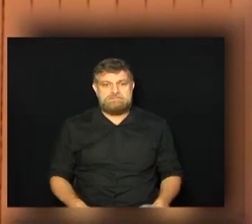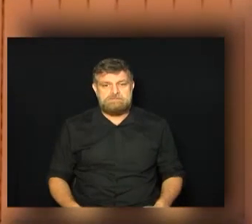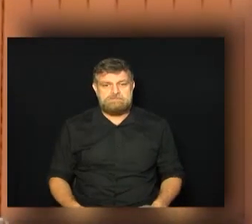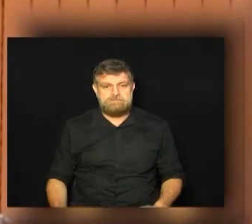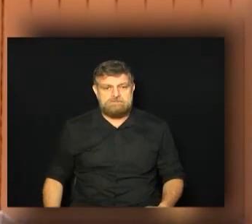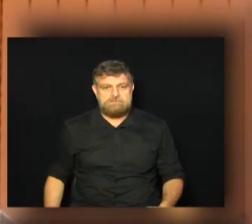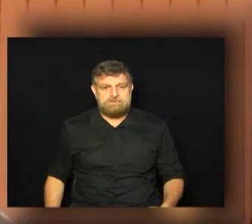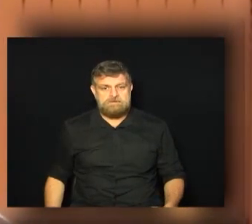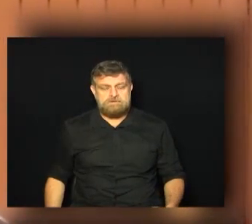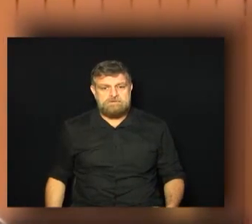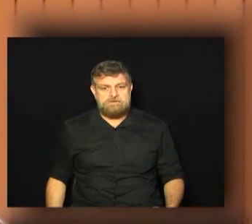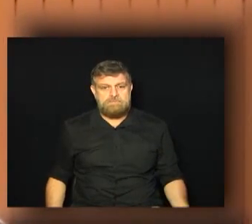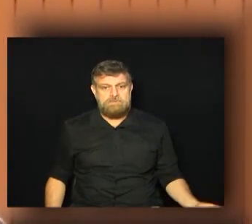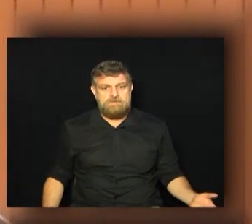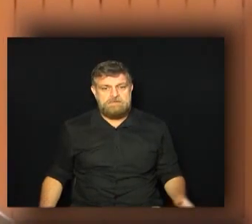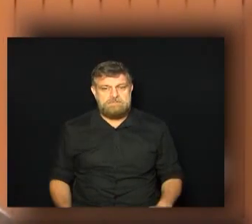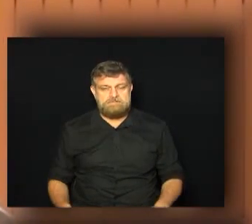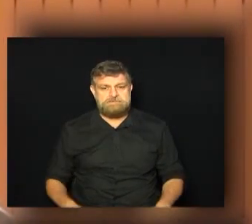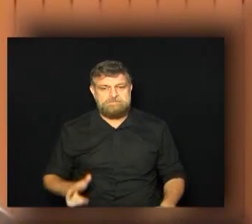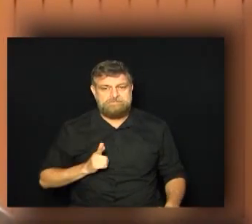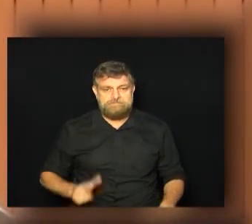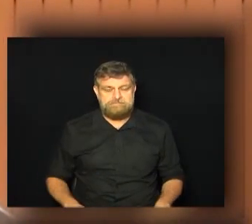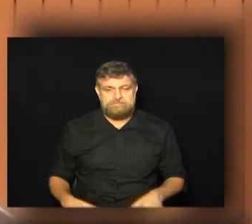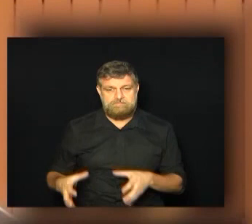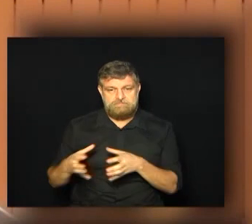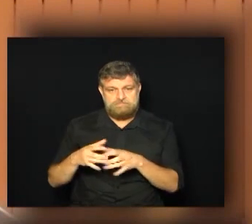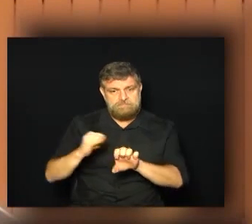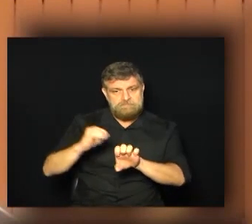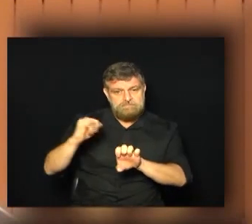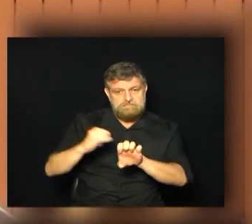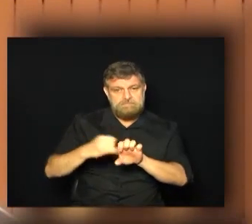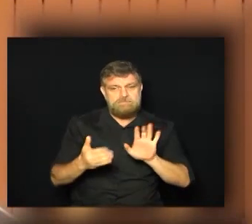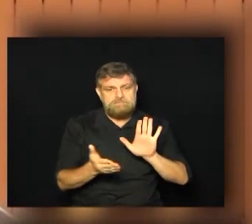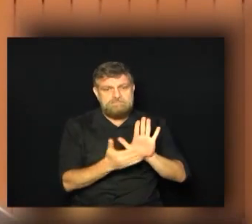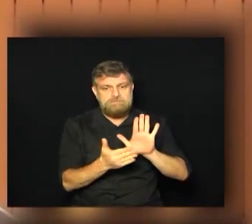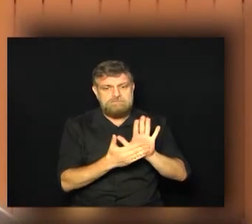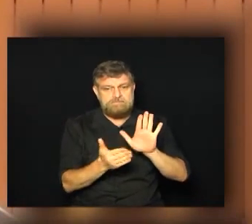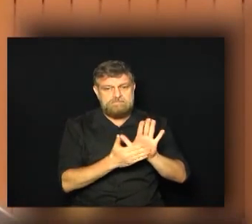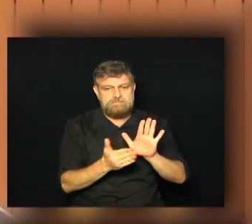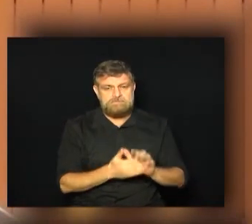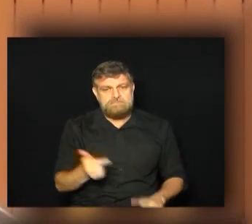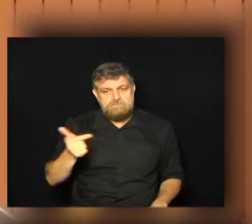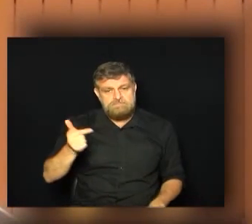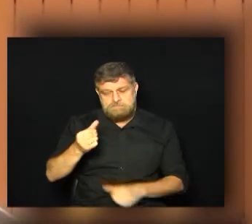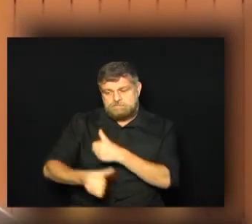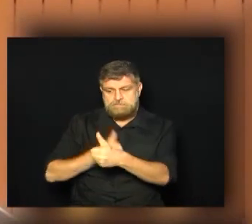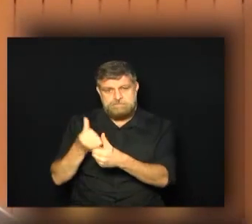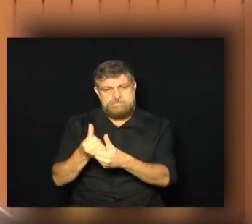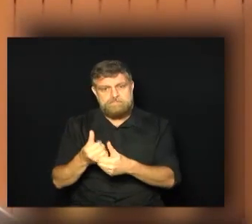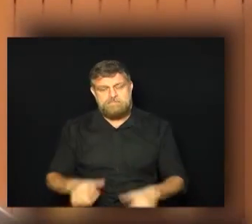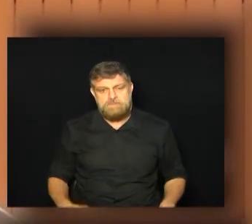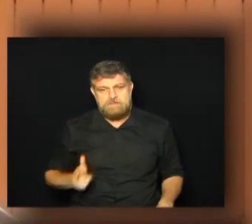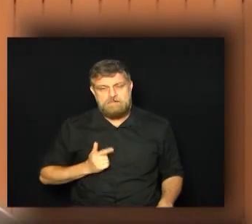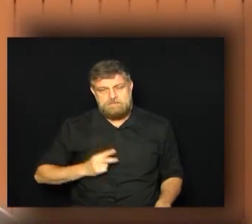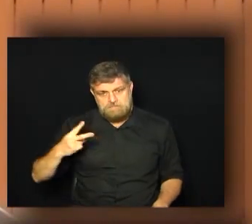A Frente Parlamentar do Empreendedorismo e Inovação foi proposta no início do segundo semestre de 2021